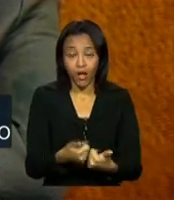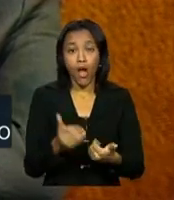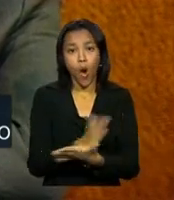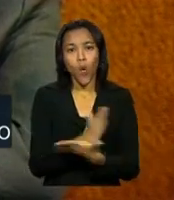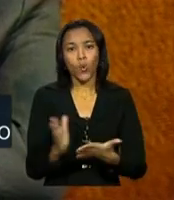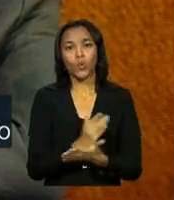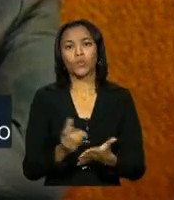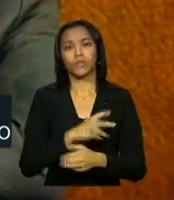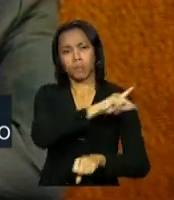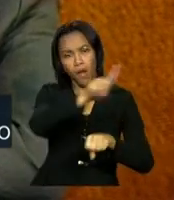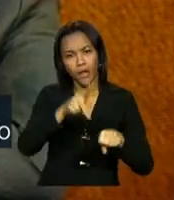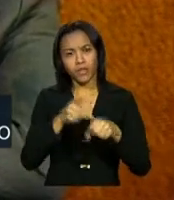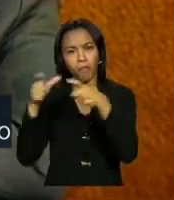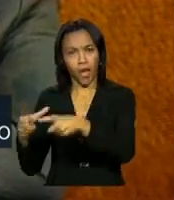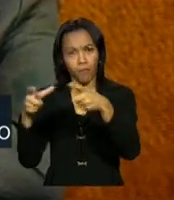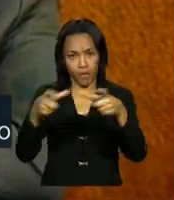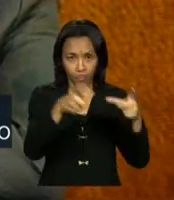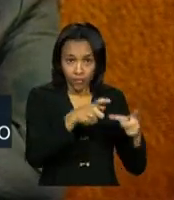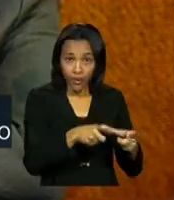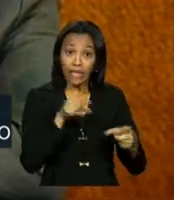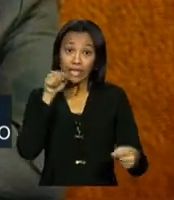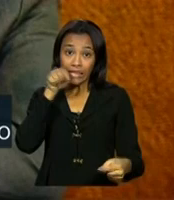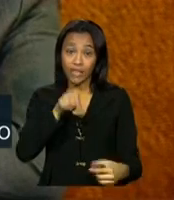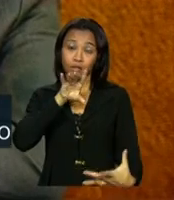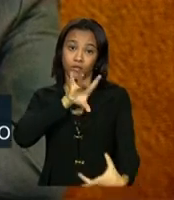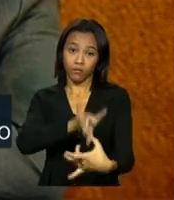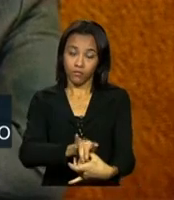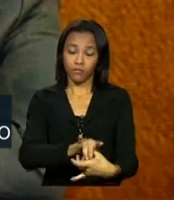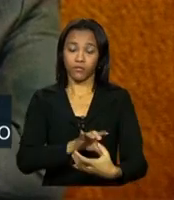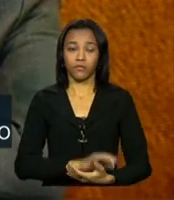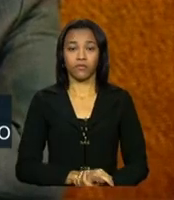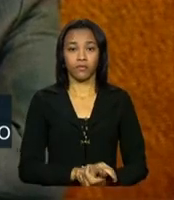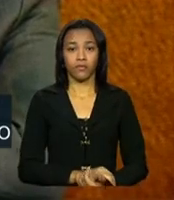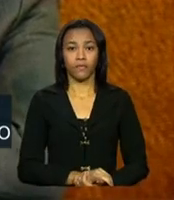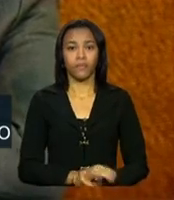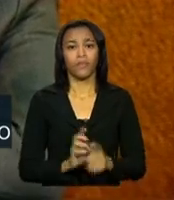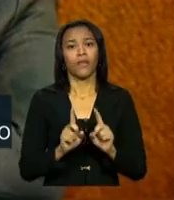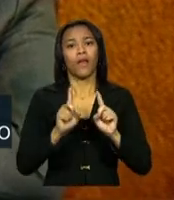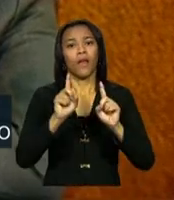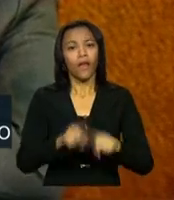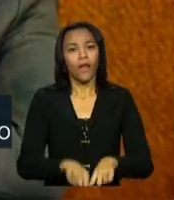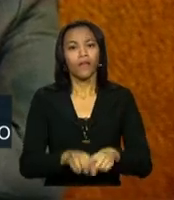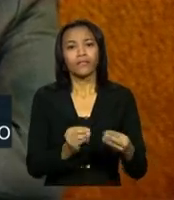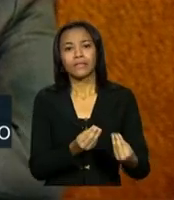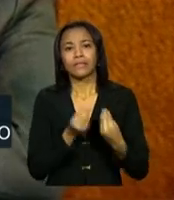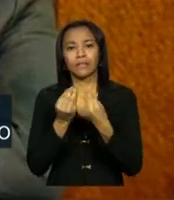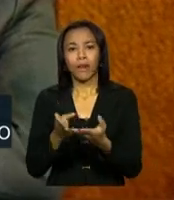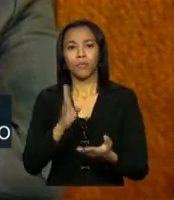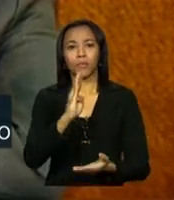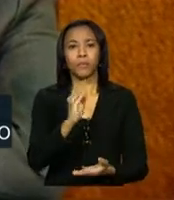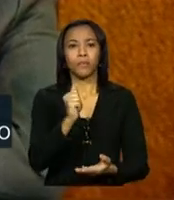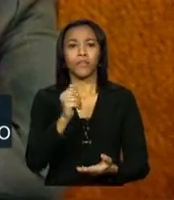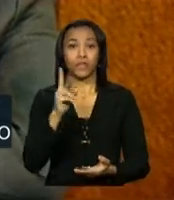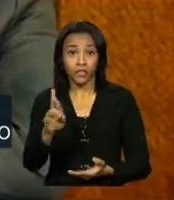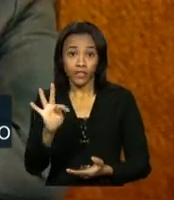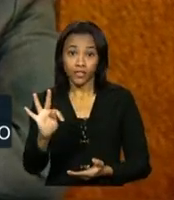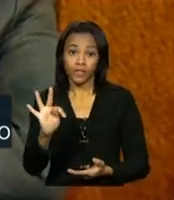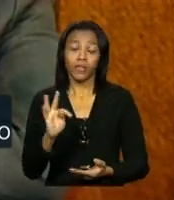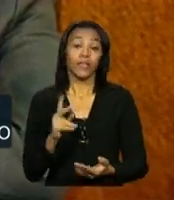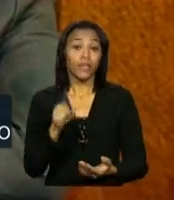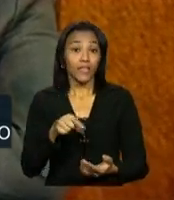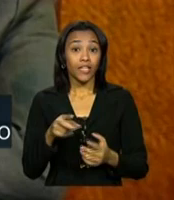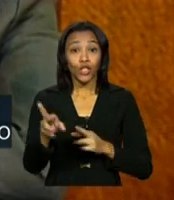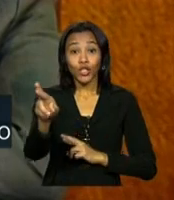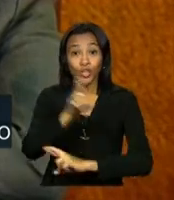região e nesse contexto é o mandato para o bid facilitar a troca e o